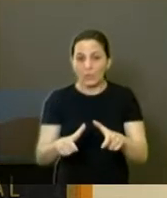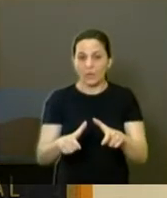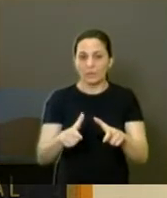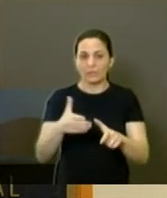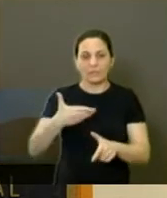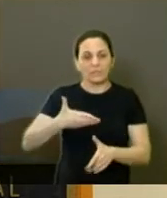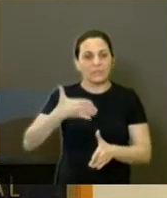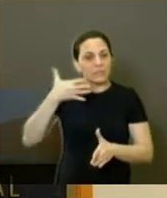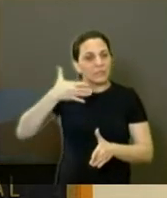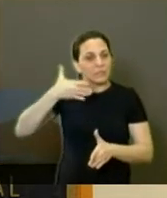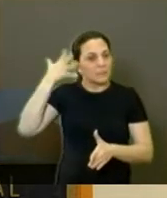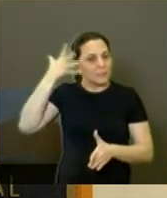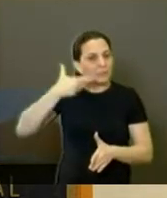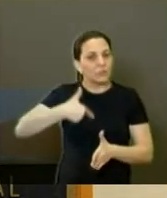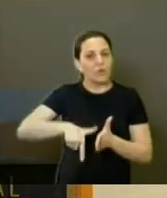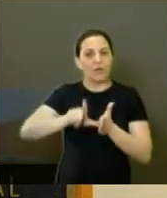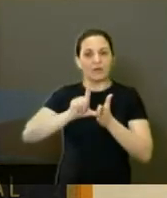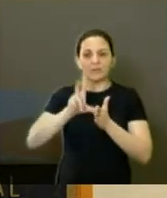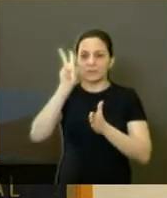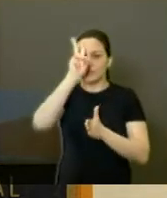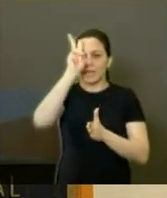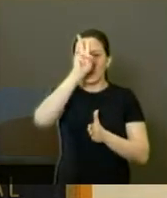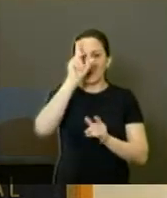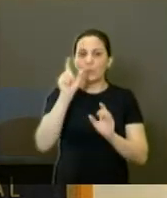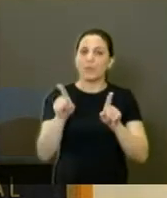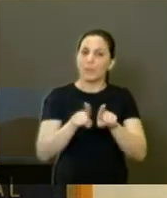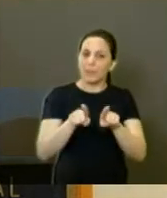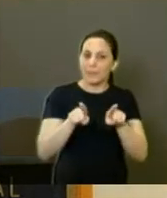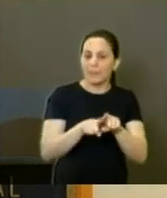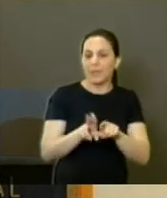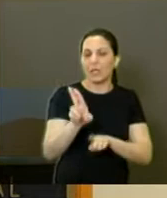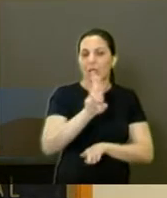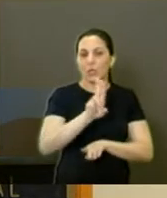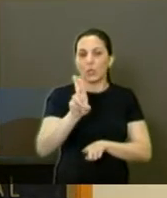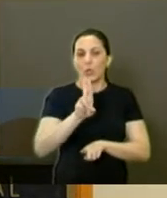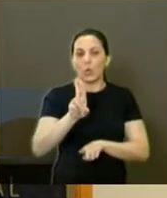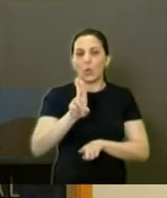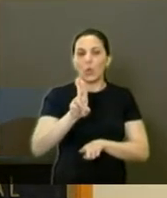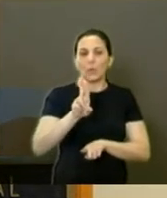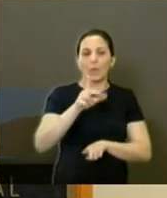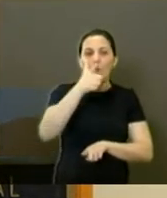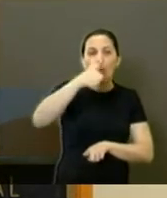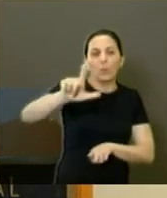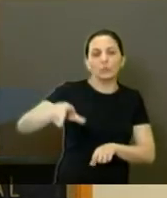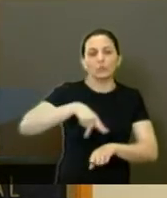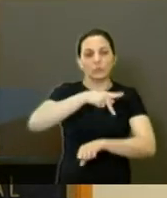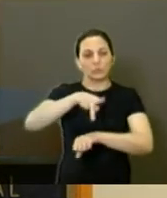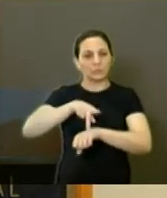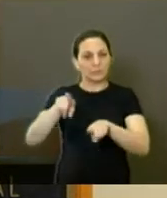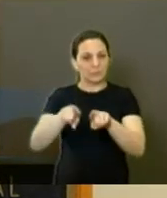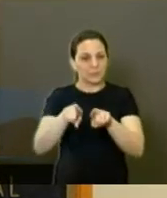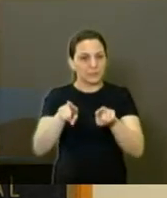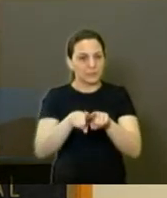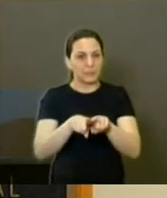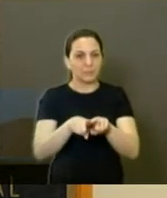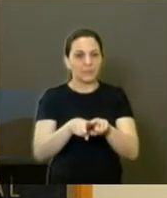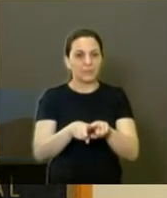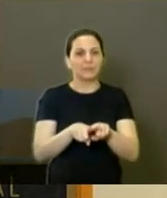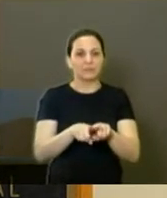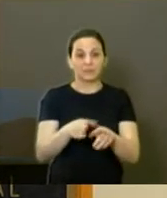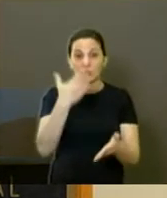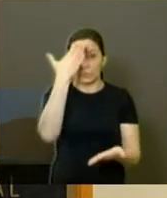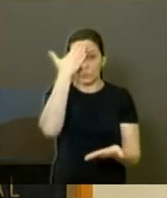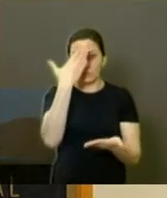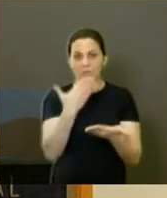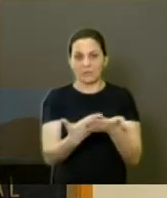tiveram oportunidade de ouvir e de lembrar, de renome internacional, posso lhes garantir,